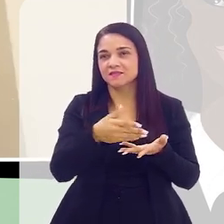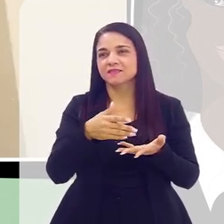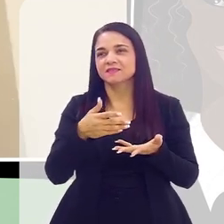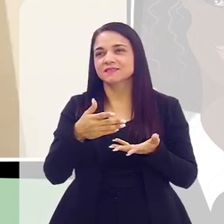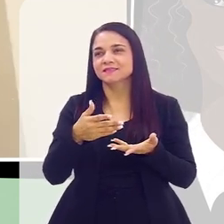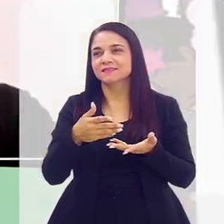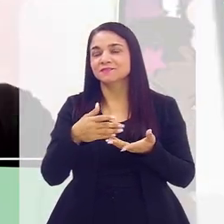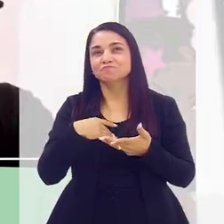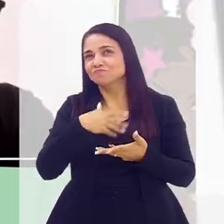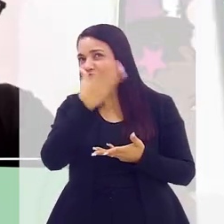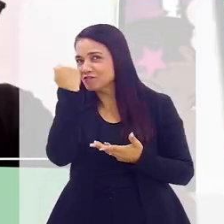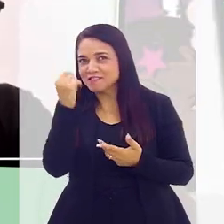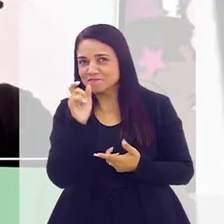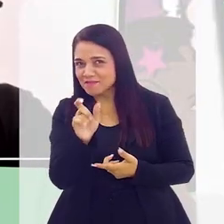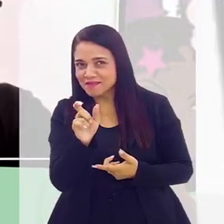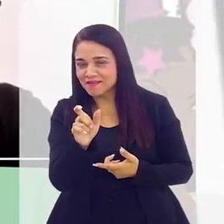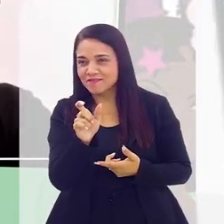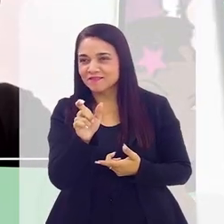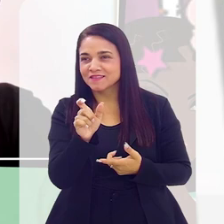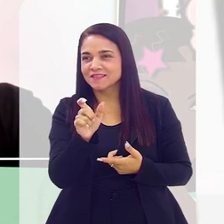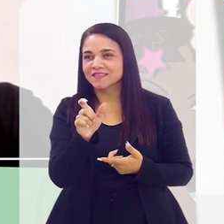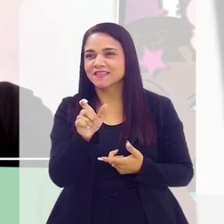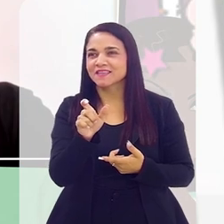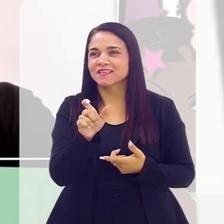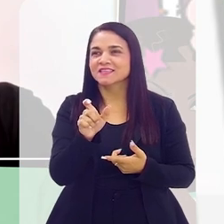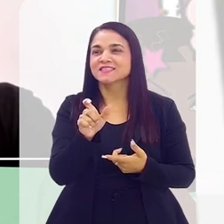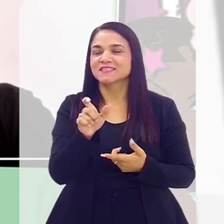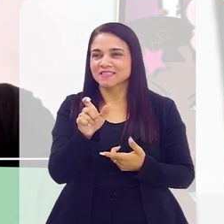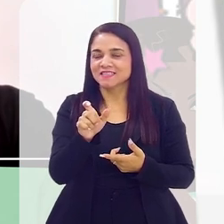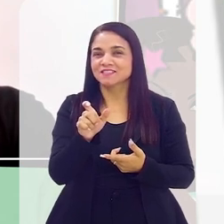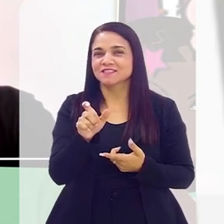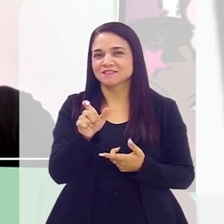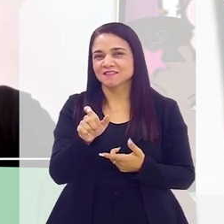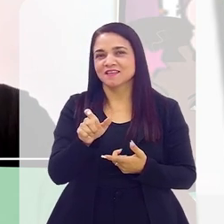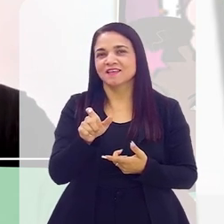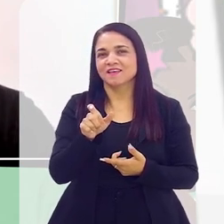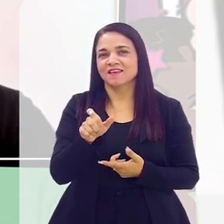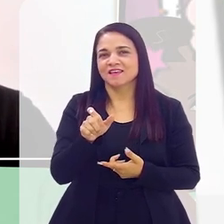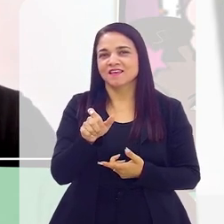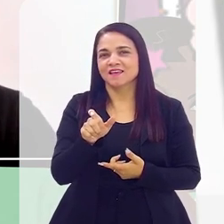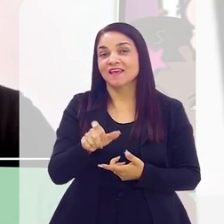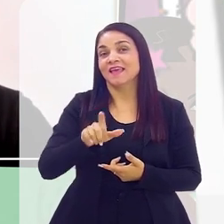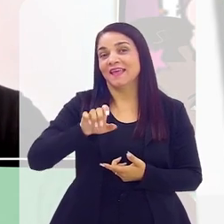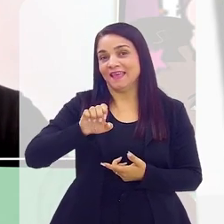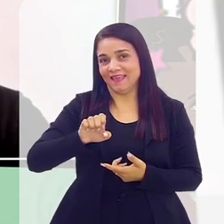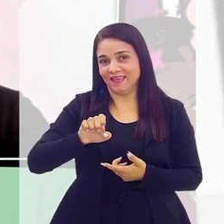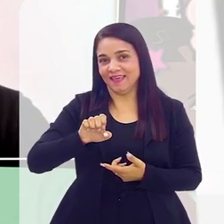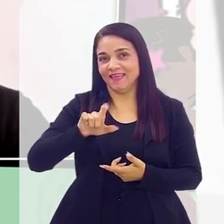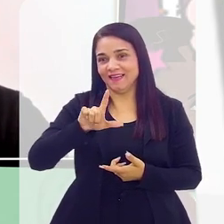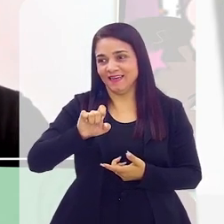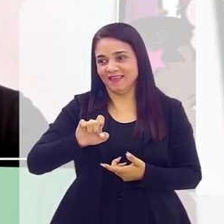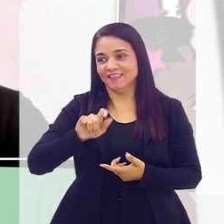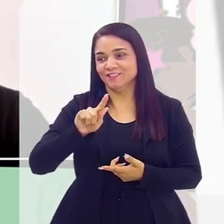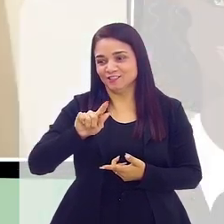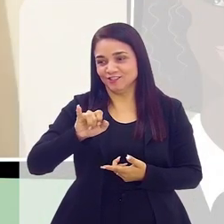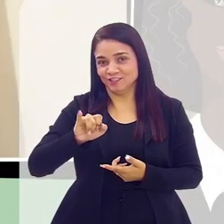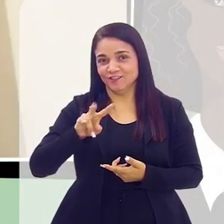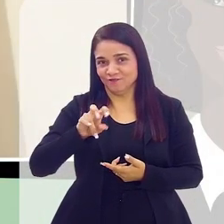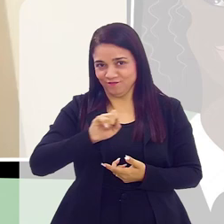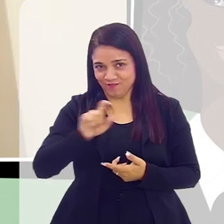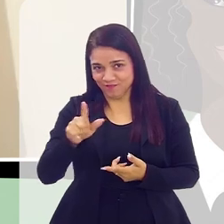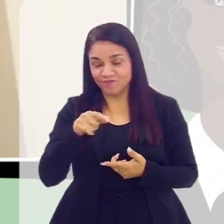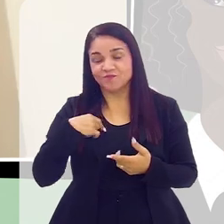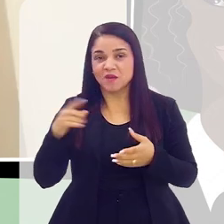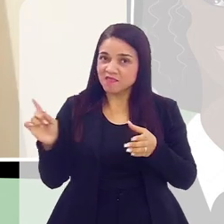Esqueci agora a palavra. Próximo a entrar no projeto, sim. Se enquadra Elegível. isso, ele para poder entrar no projeto.